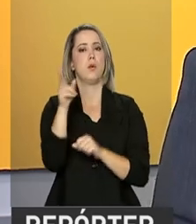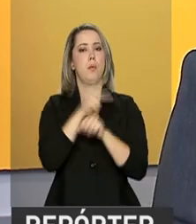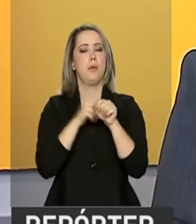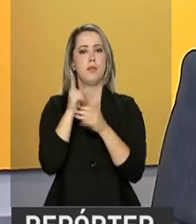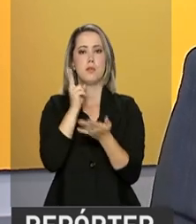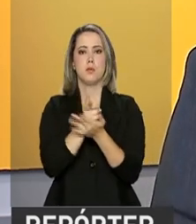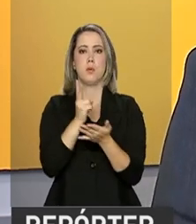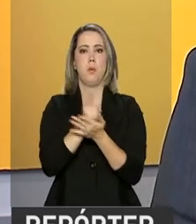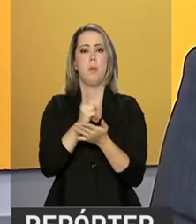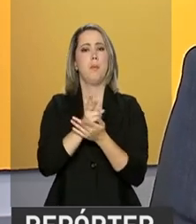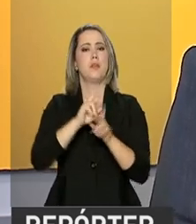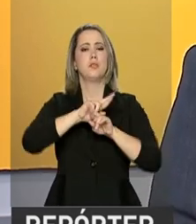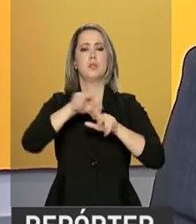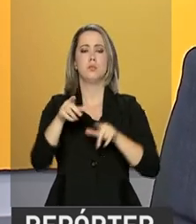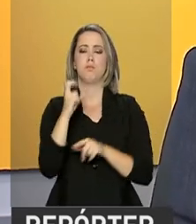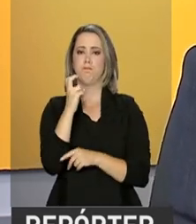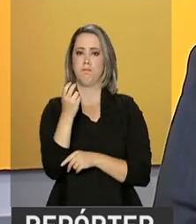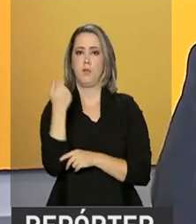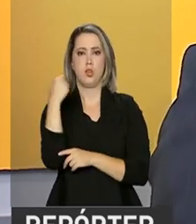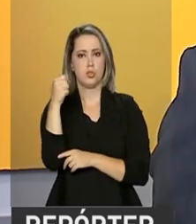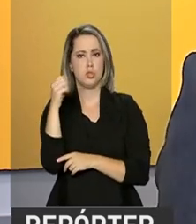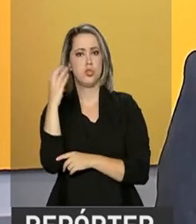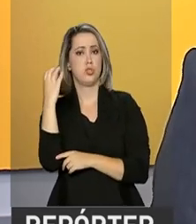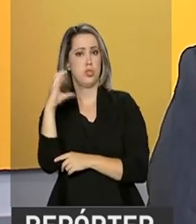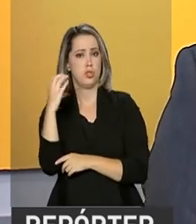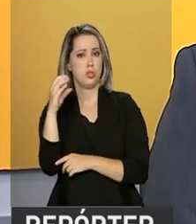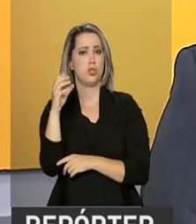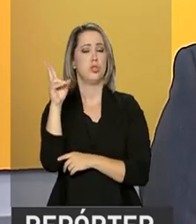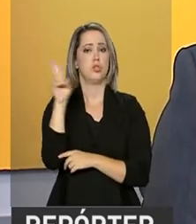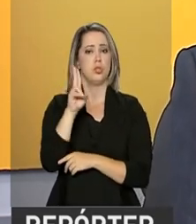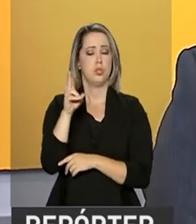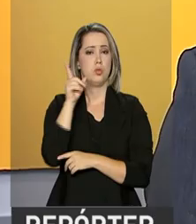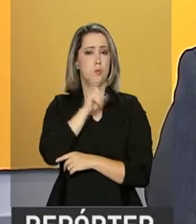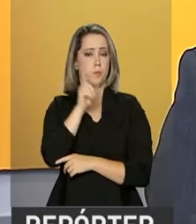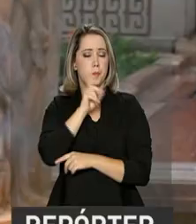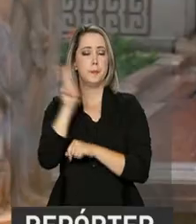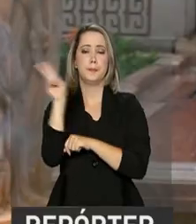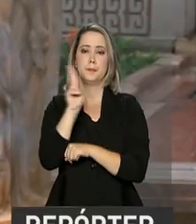São eles México, Argentina, Chile, Estados Unidos e Uruguai.